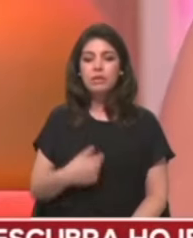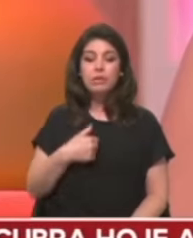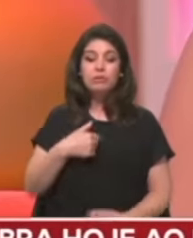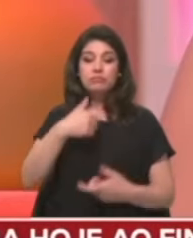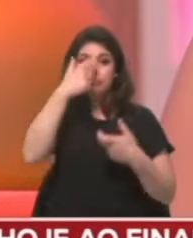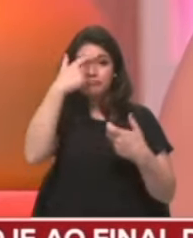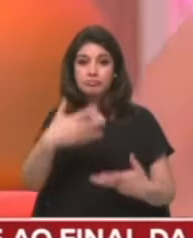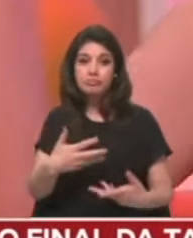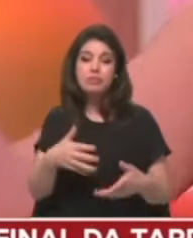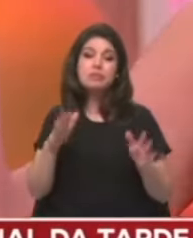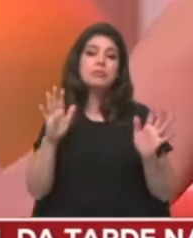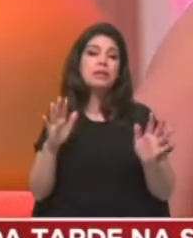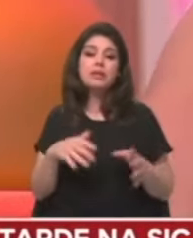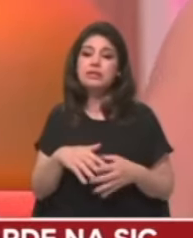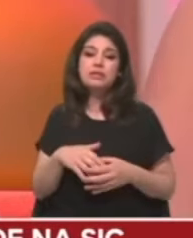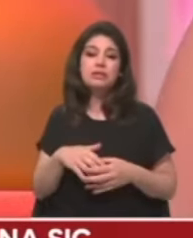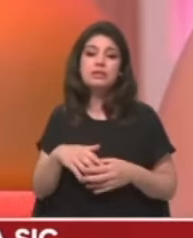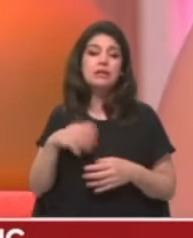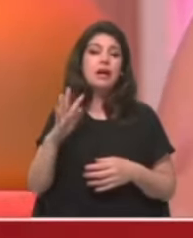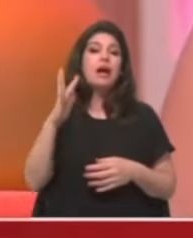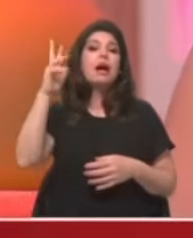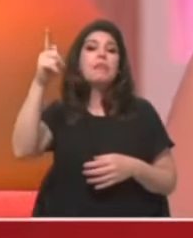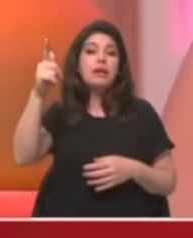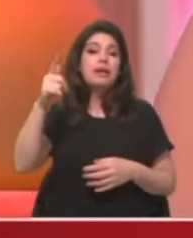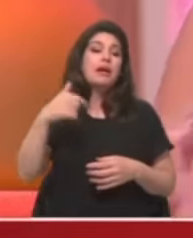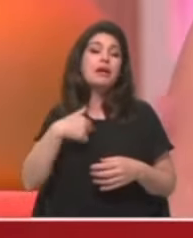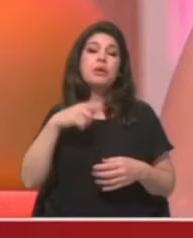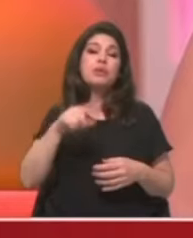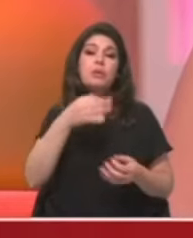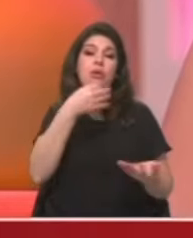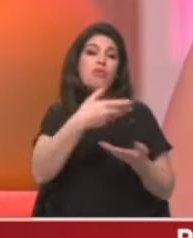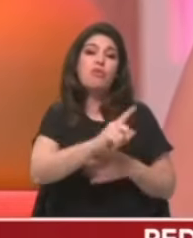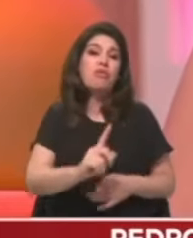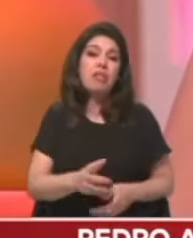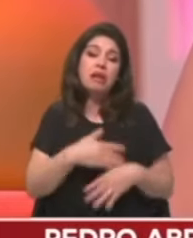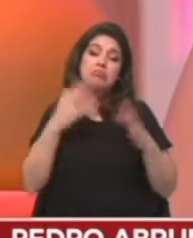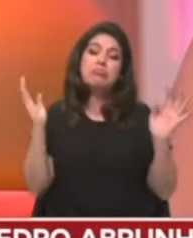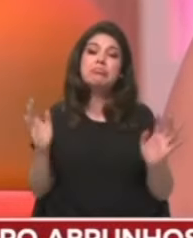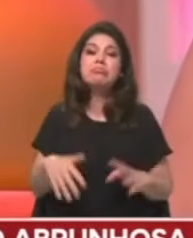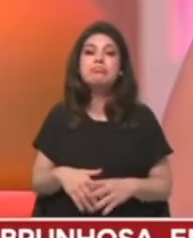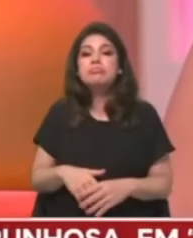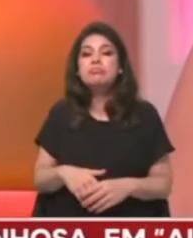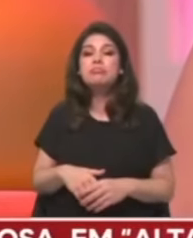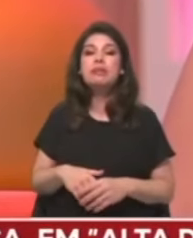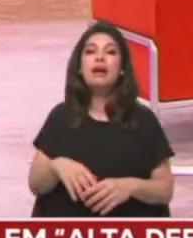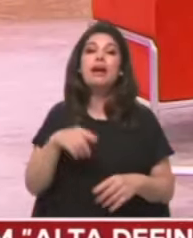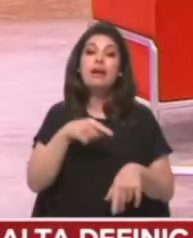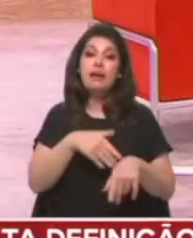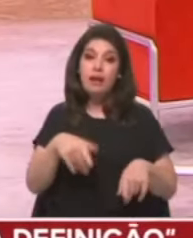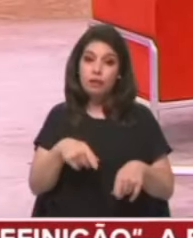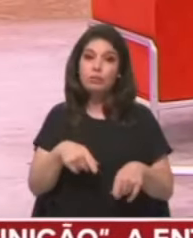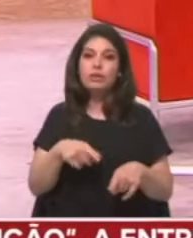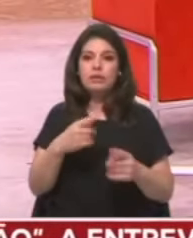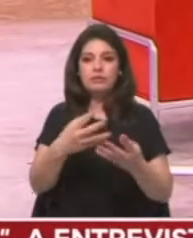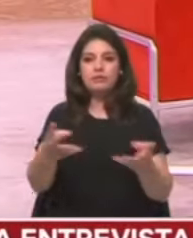a verdade é que o amanhã já não ia falar com eles, portanto não gostou. Gostou ali no momento, porque o ambiente foi assim um bocadinho mais